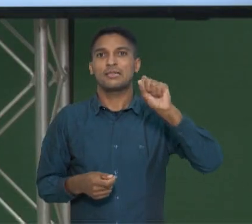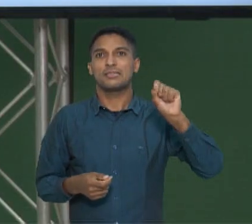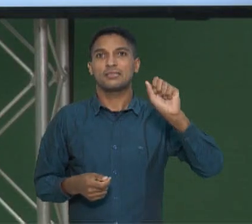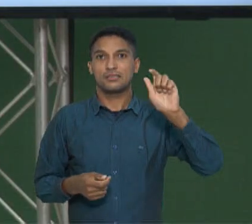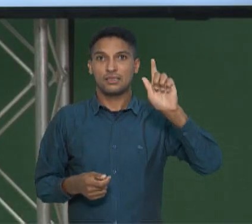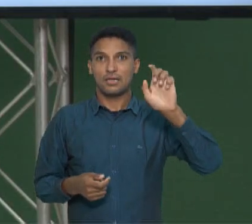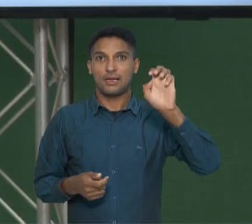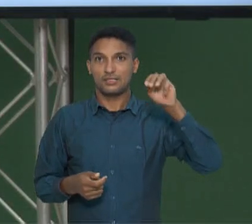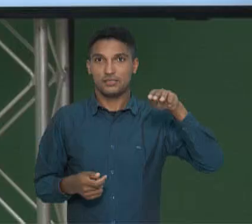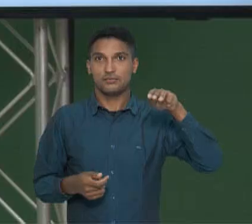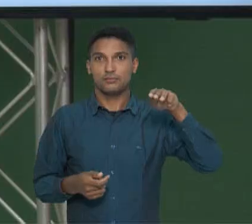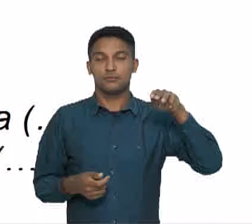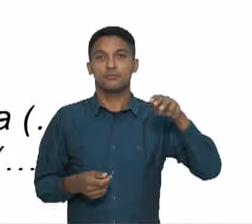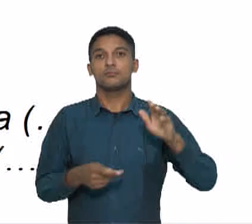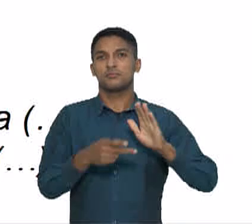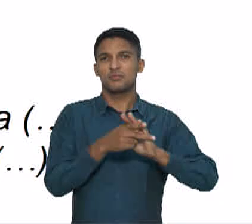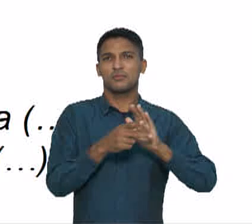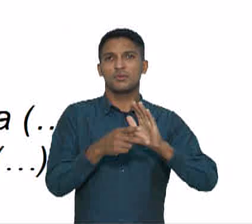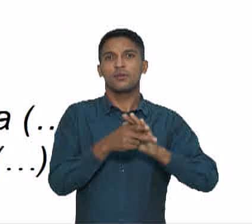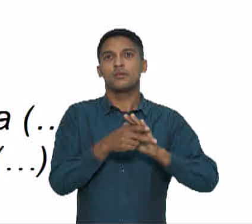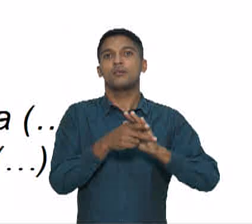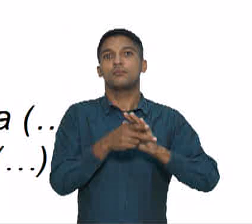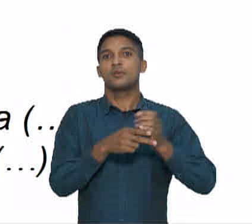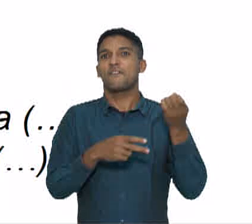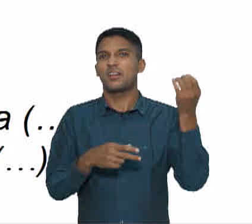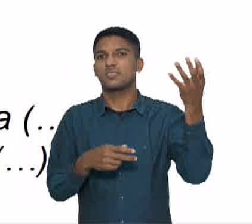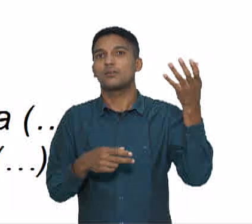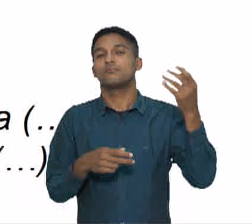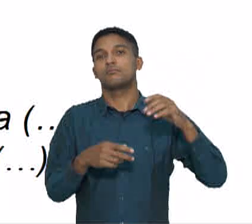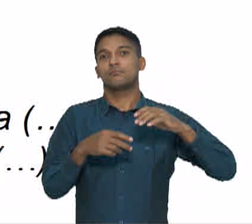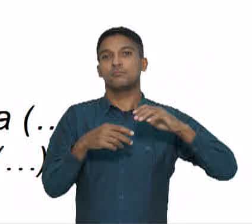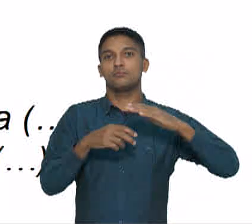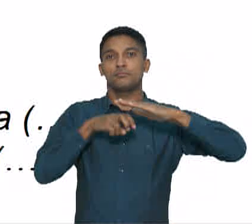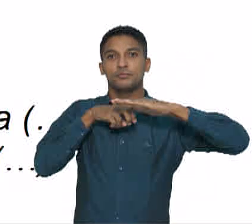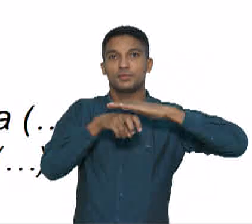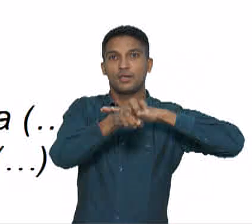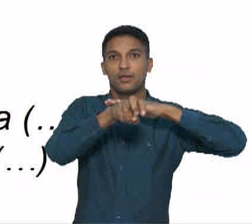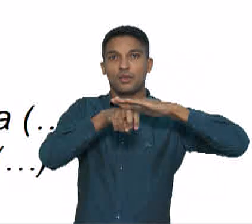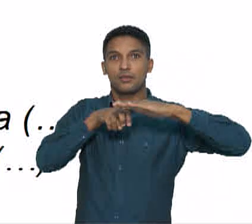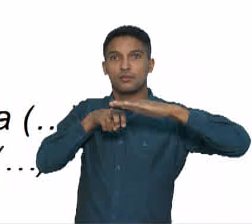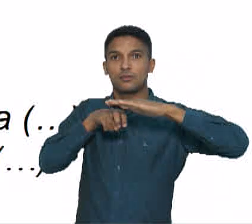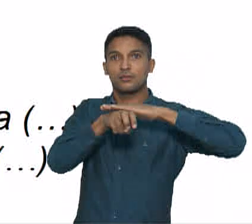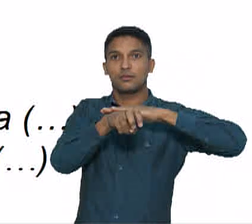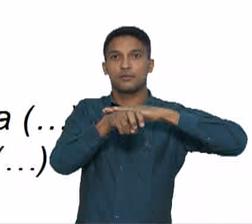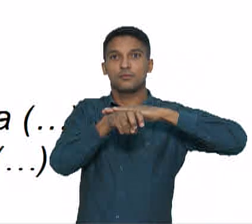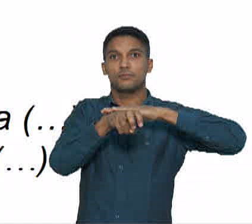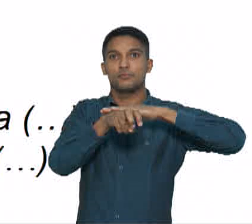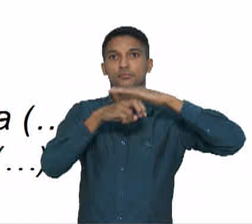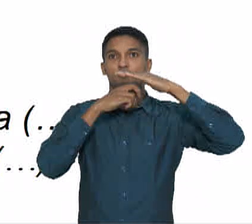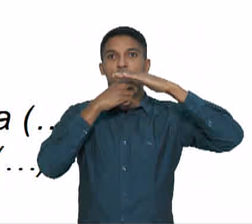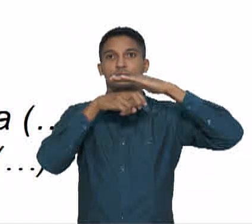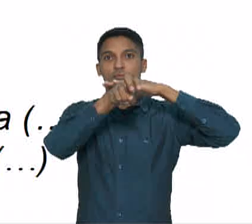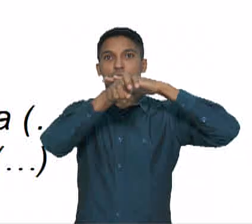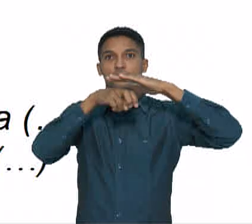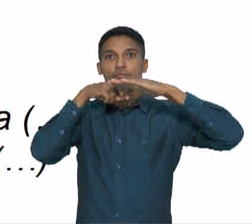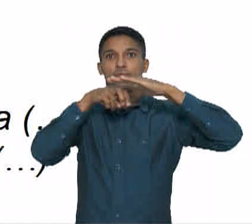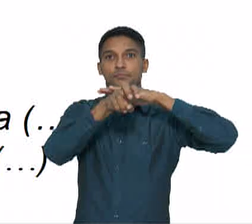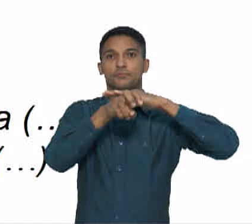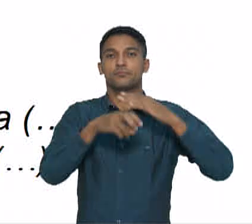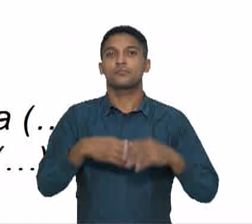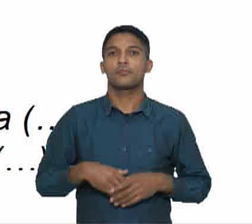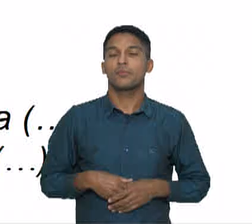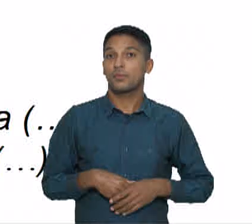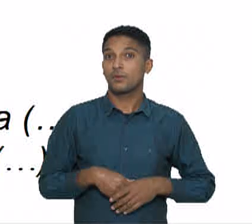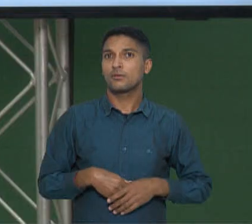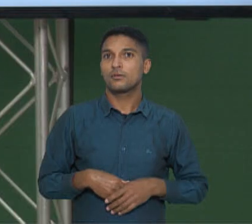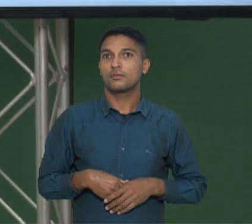outra. Passa esse trem por tal localidade? Sim ou não? Temos que